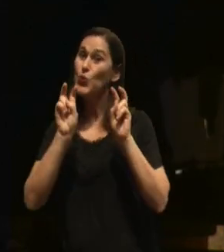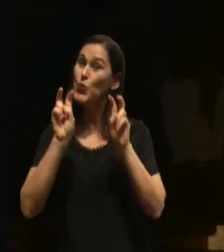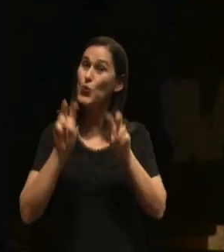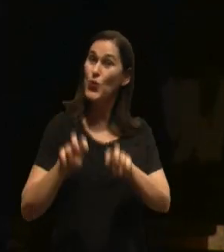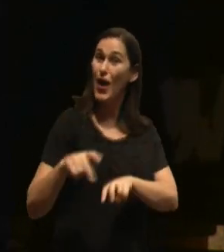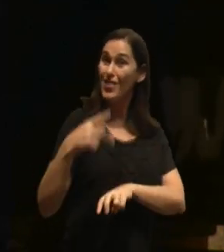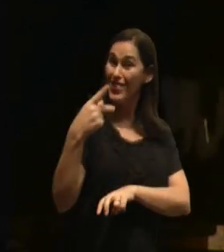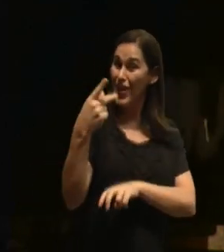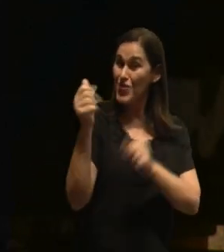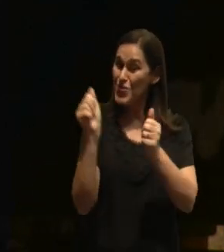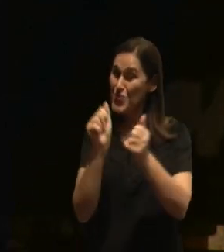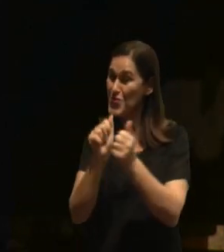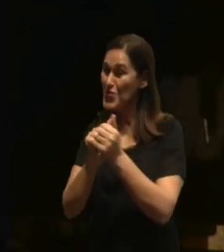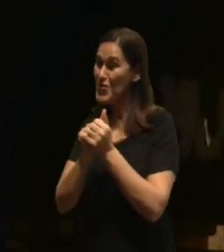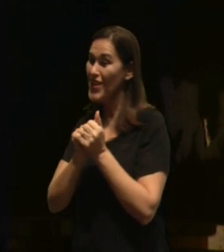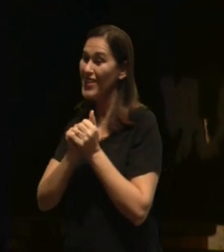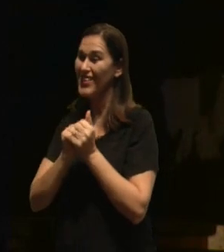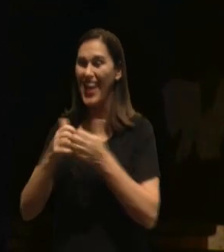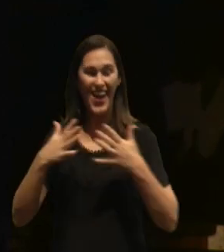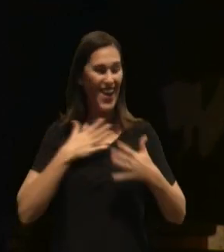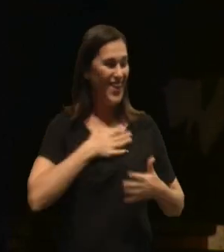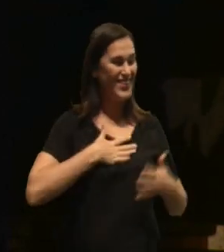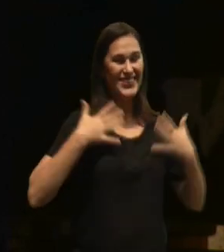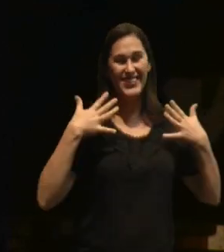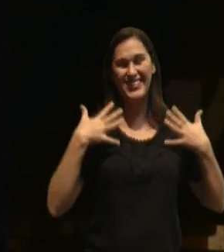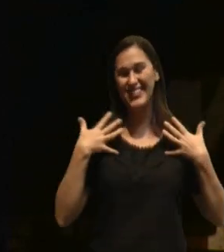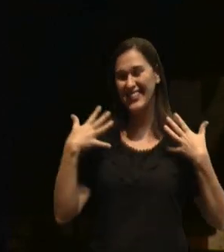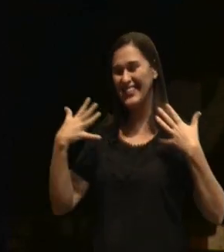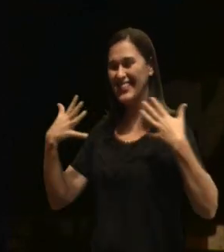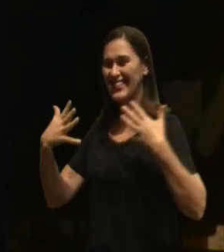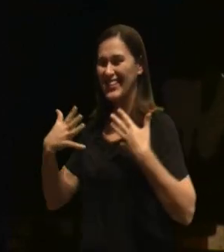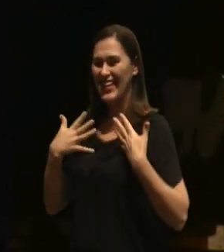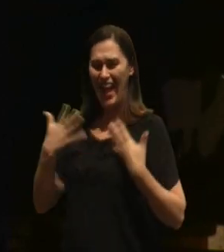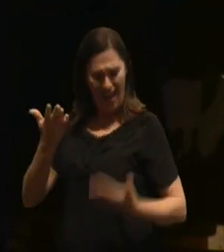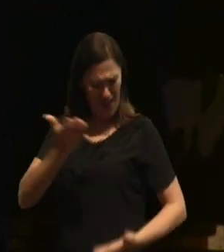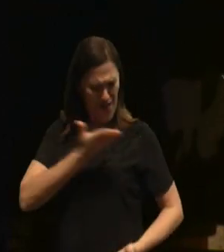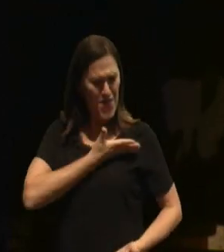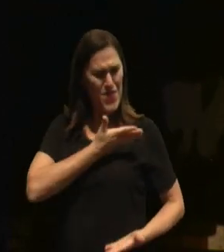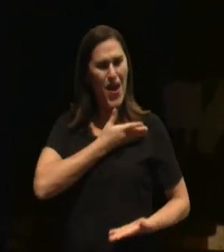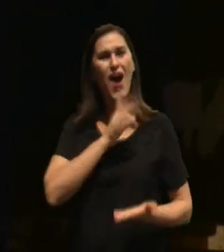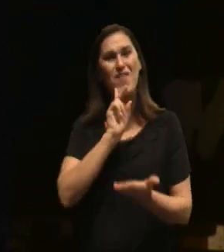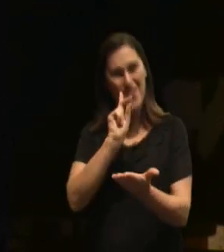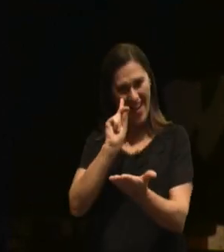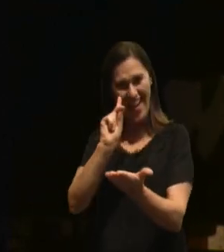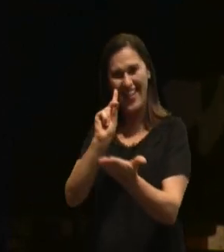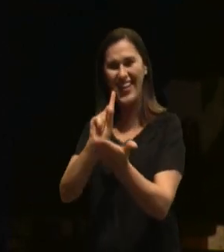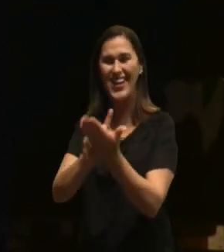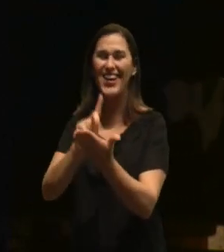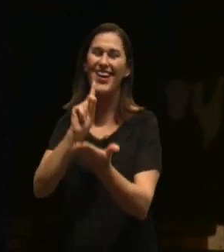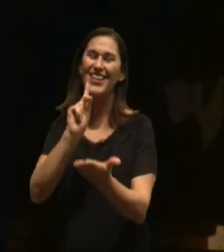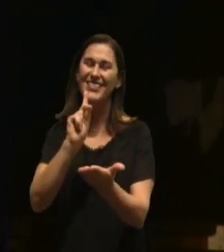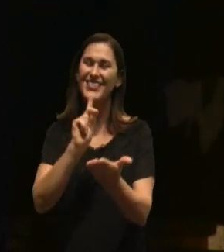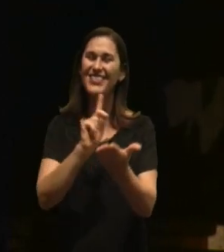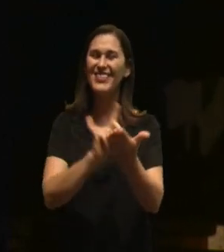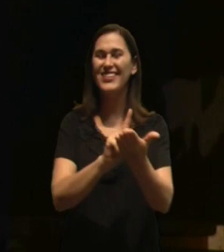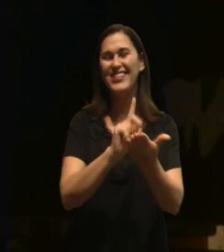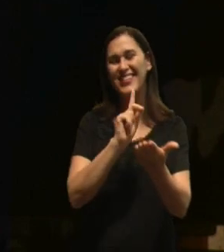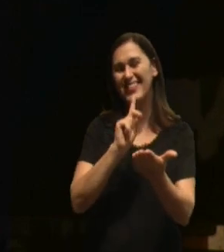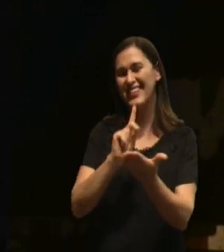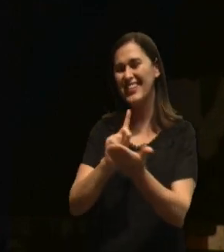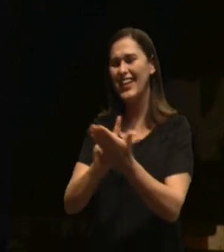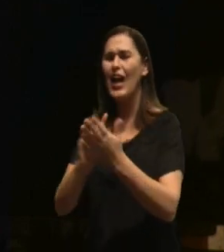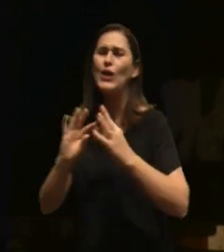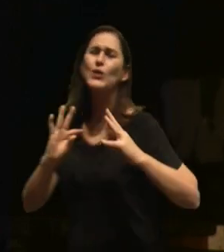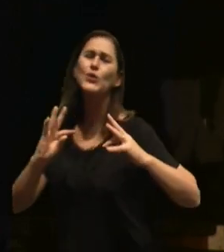Caminhar ao teu lado é um prazer, ser amigos pra valer,